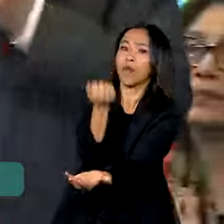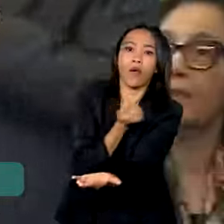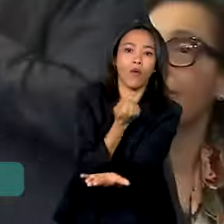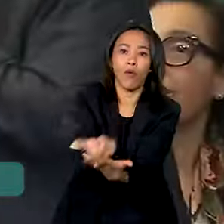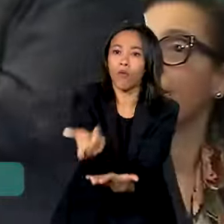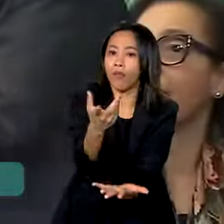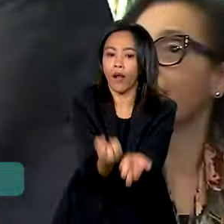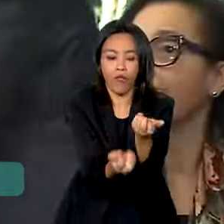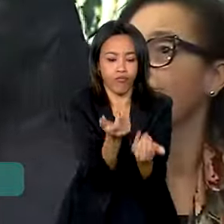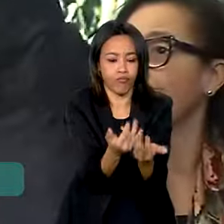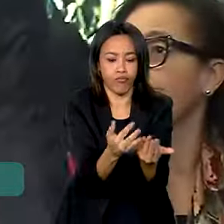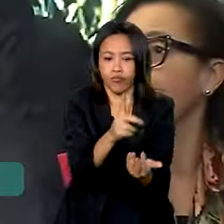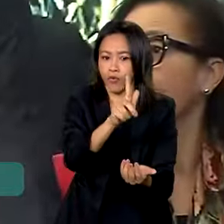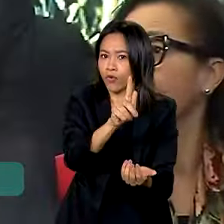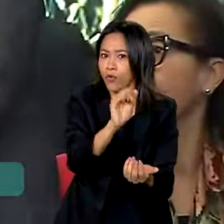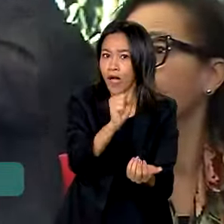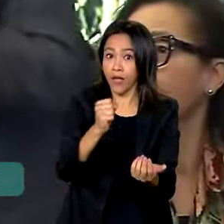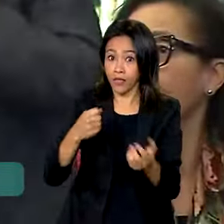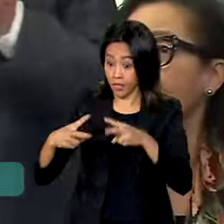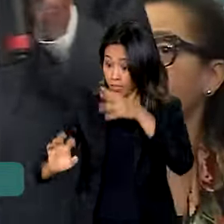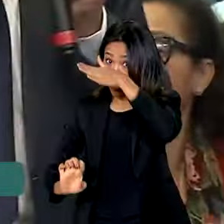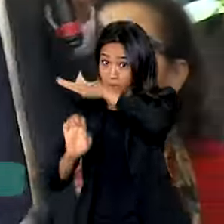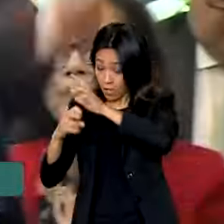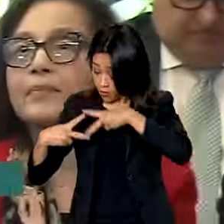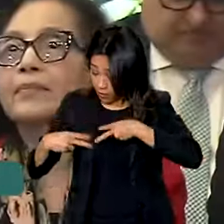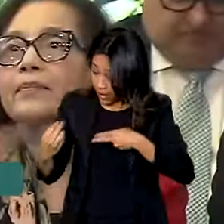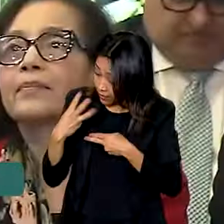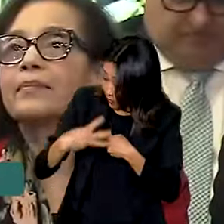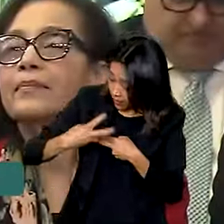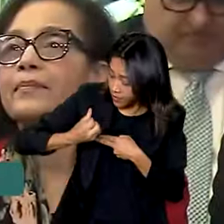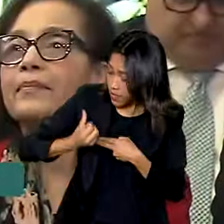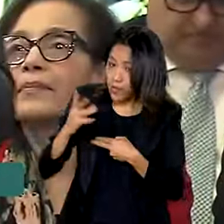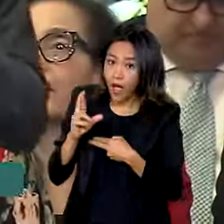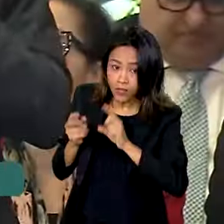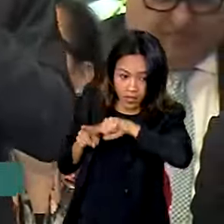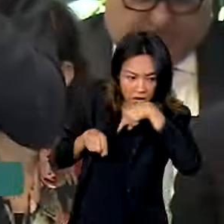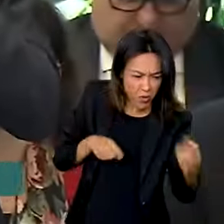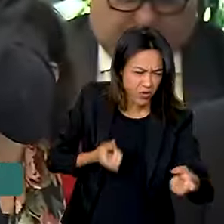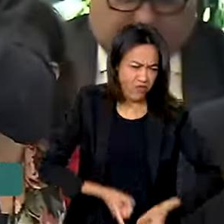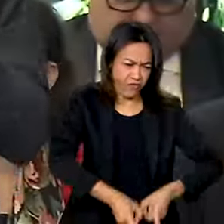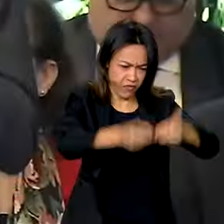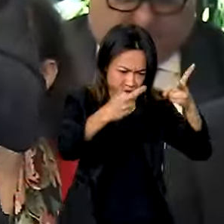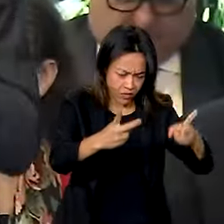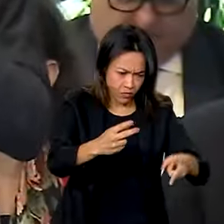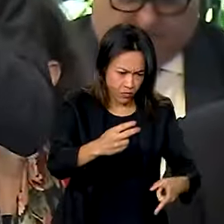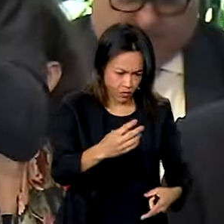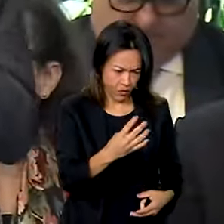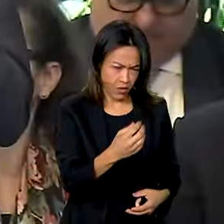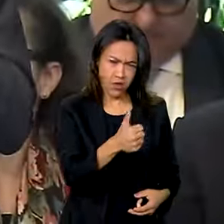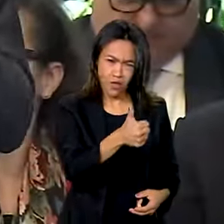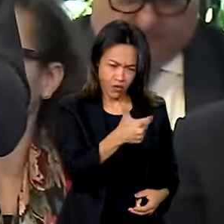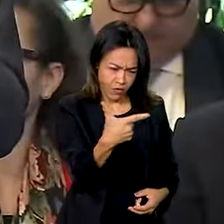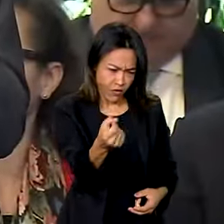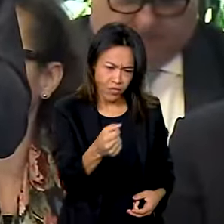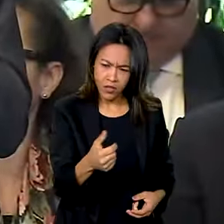gás, que sai da Petrobras a R$ 36 e é vendido em alguns estados a R$ 140, R$ 120, R$ 130.